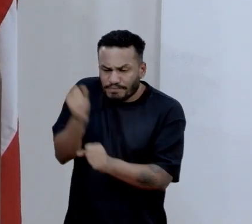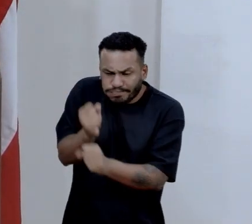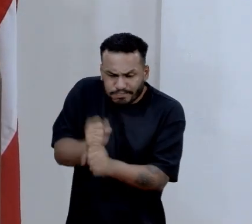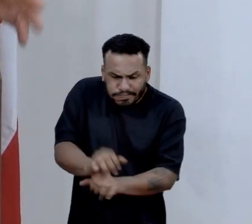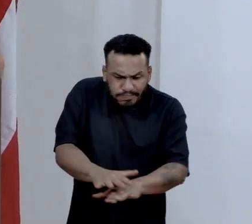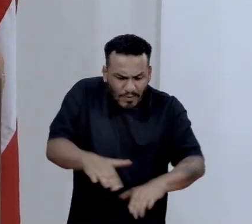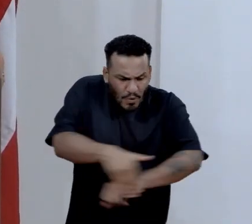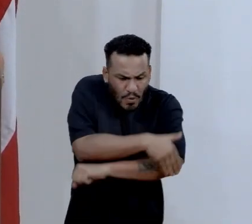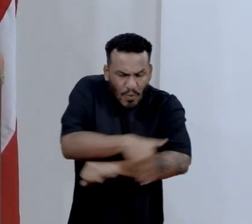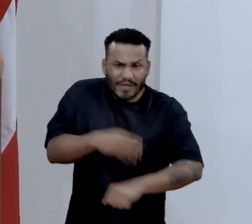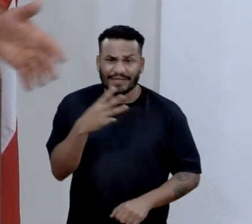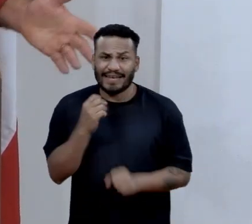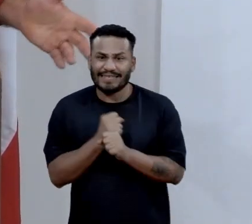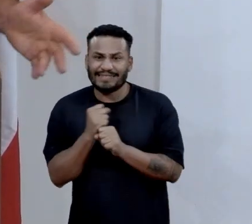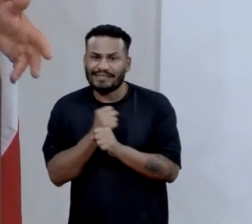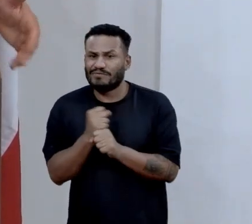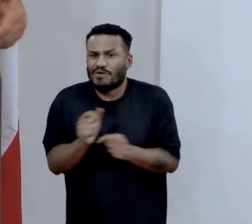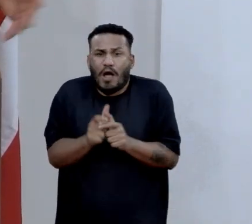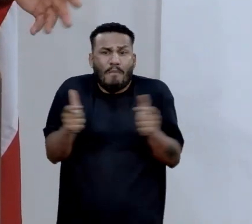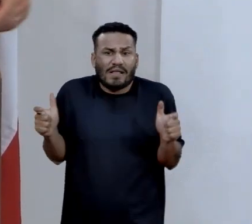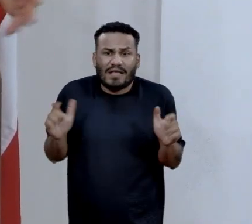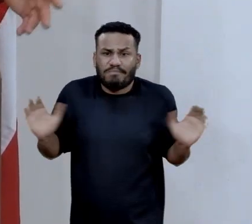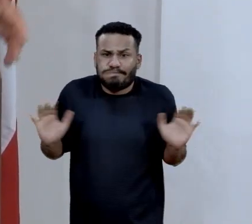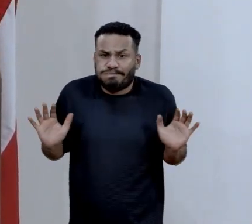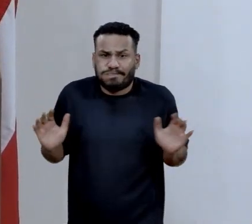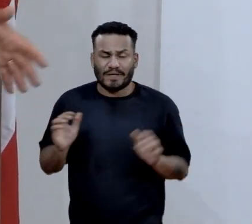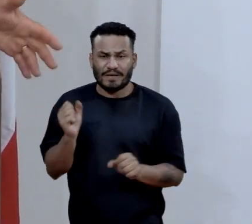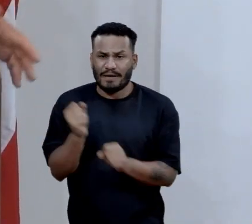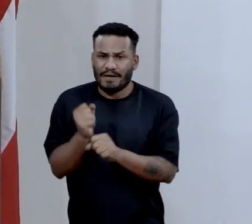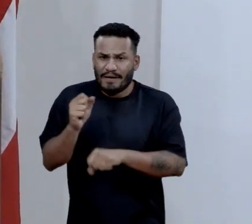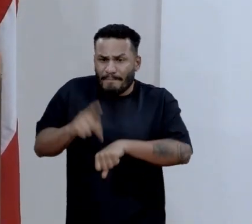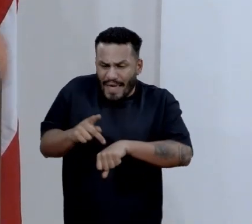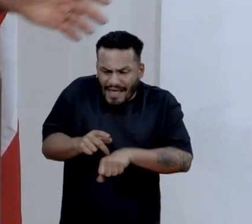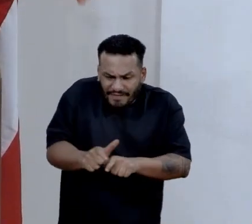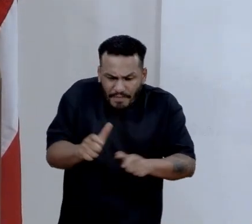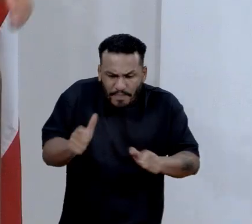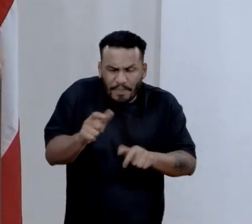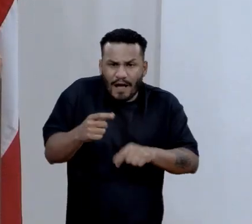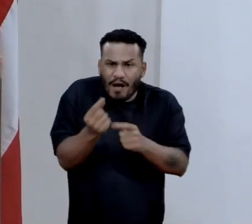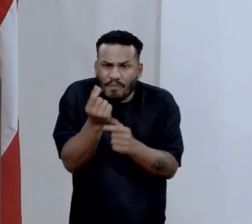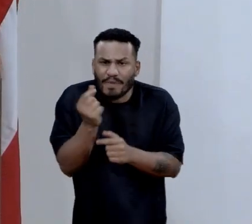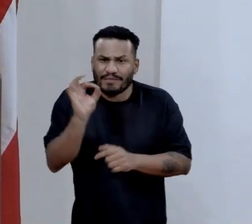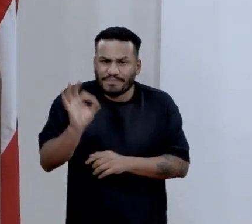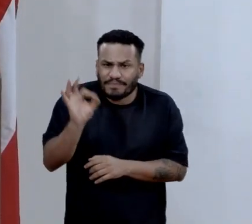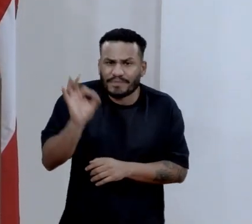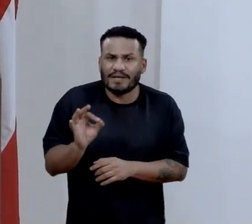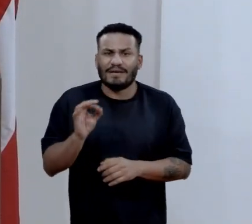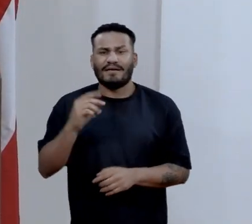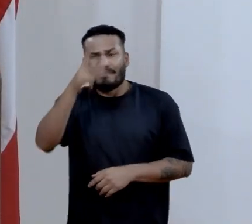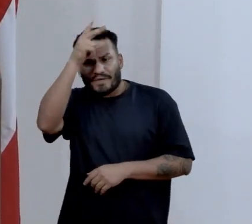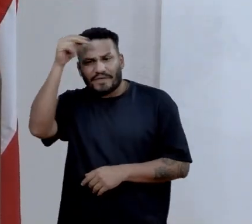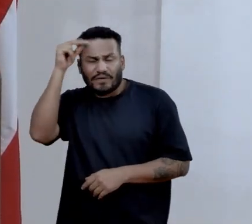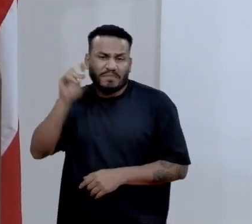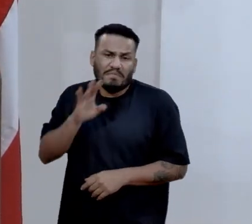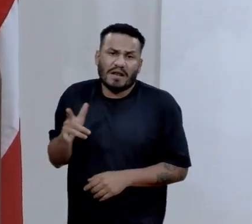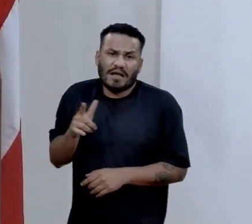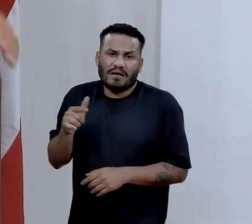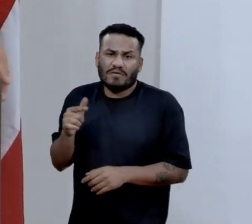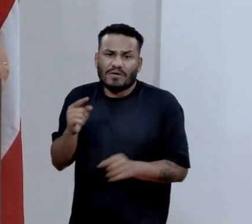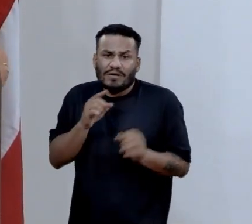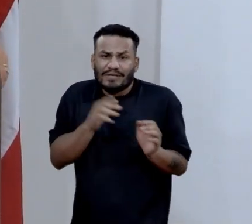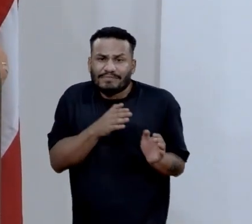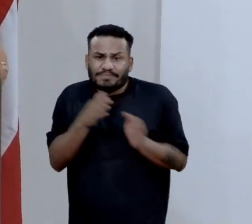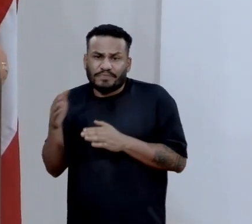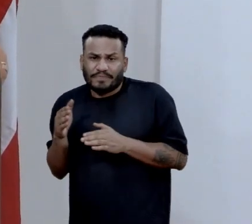rua, logicamente que em 3 anos vai aumentar o asfalto, a lajota, tudo vai aumentar, vai ter reajuste. Aí a Prefeitura de Blumenau, enquanto o município aqui do